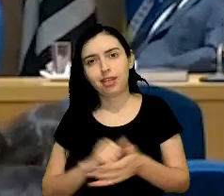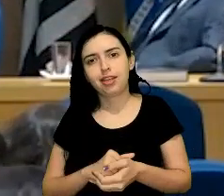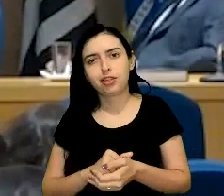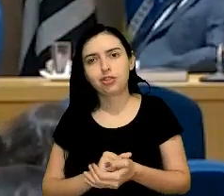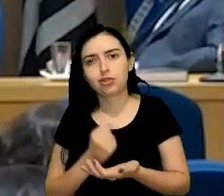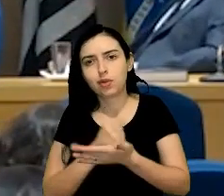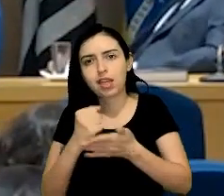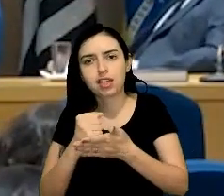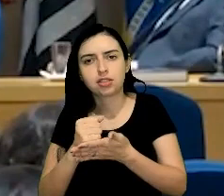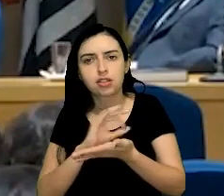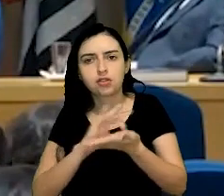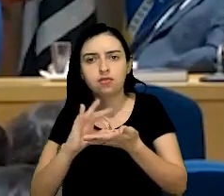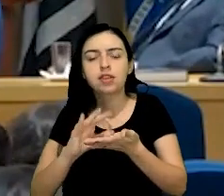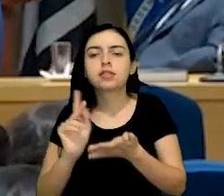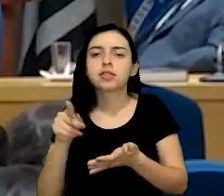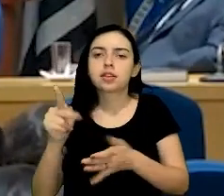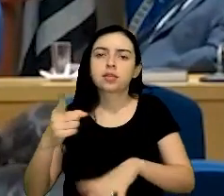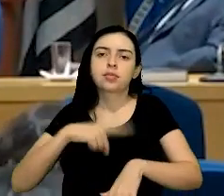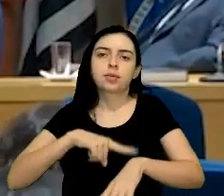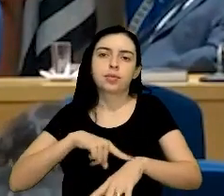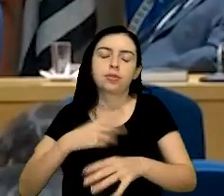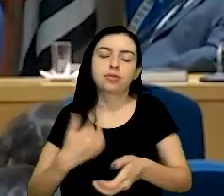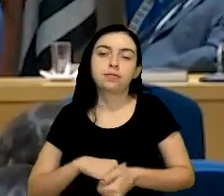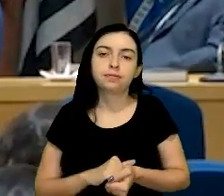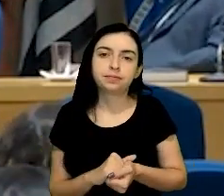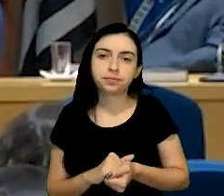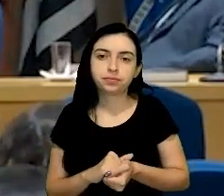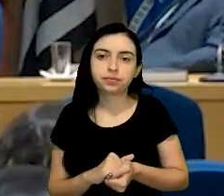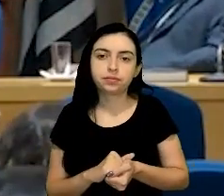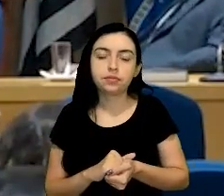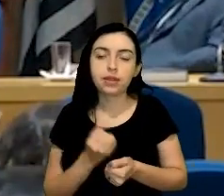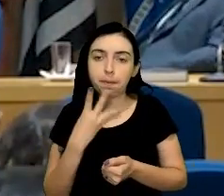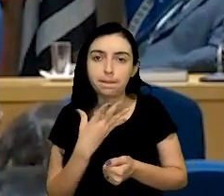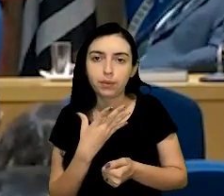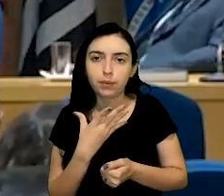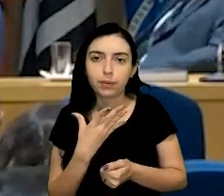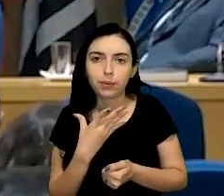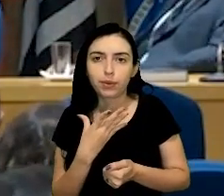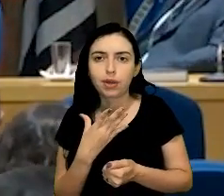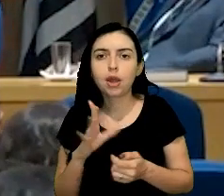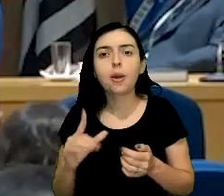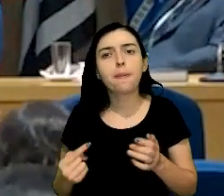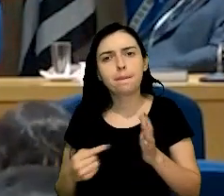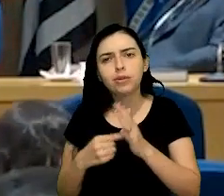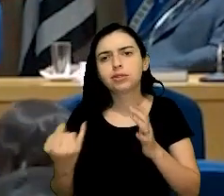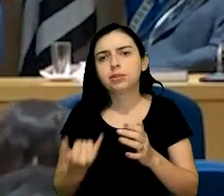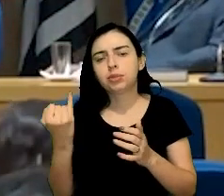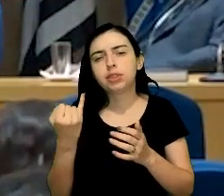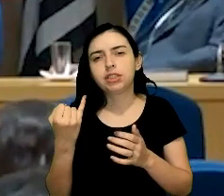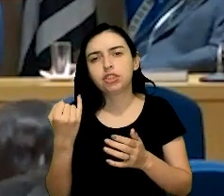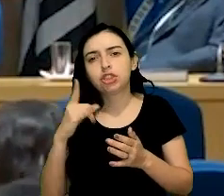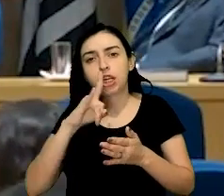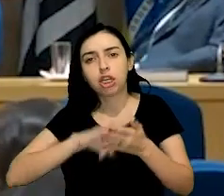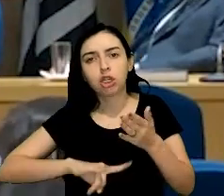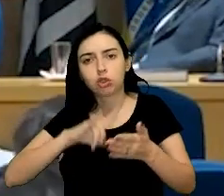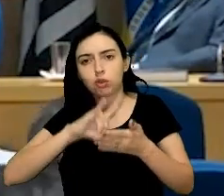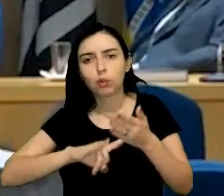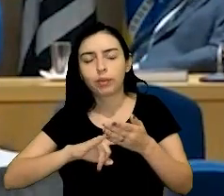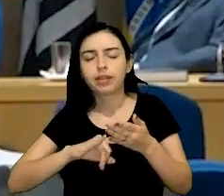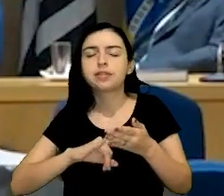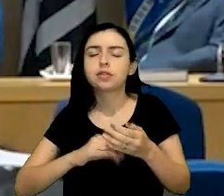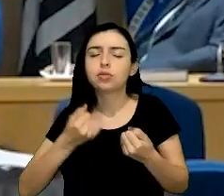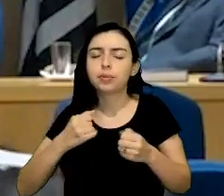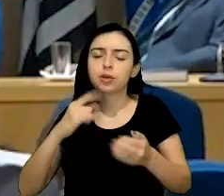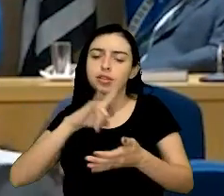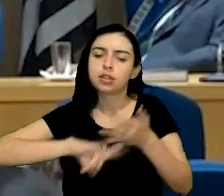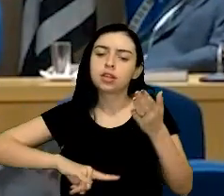permanência temporária. Né? Bom, então, esse um ponto importante é esse, a documentação, a possibilidade de documentação, que para nós, no